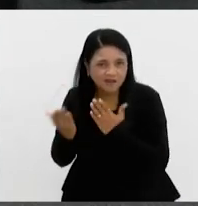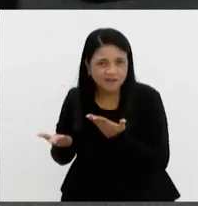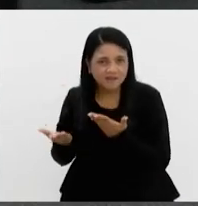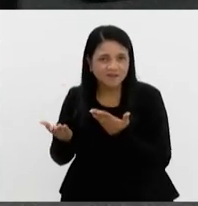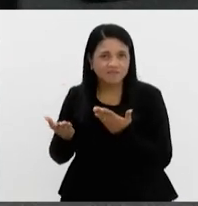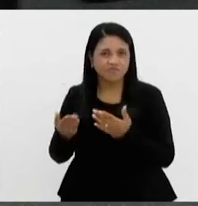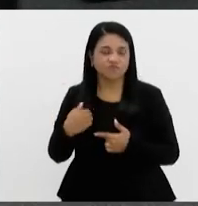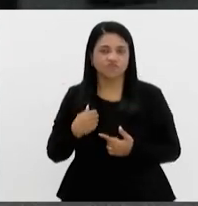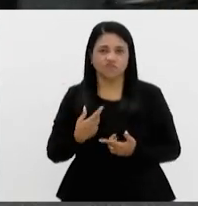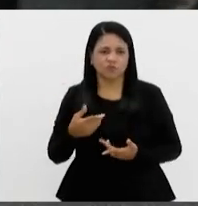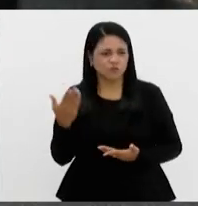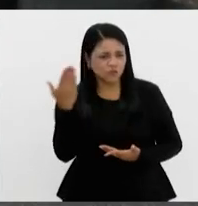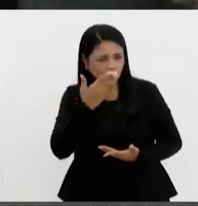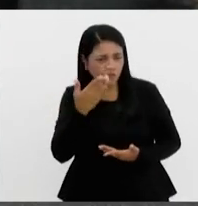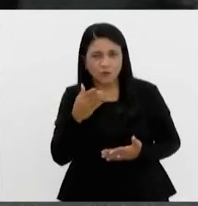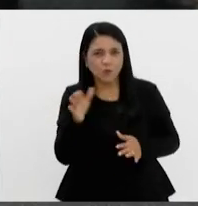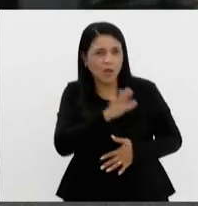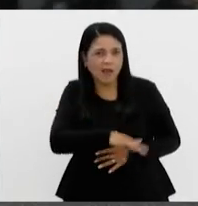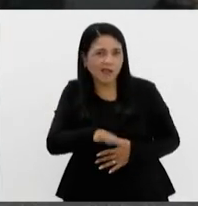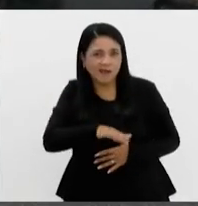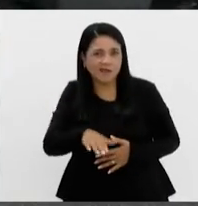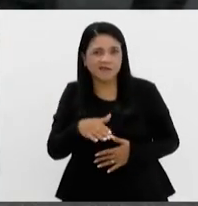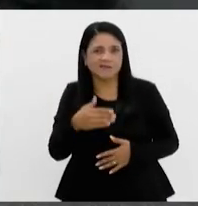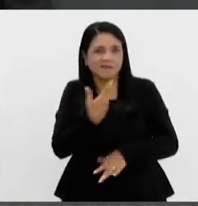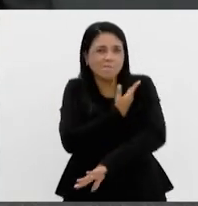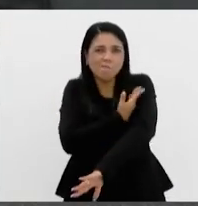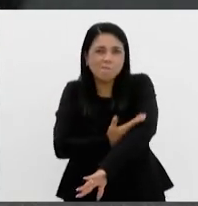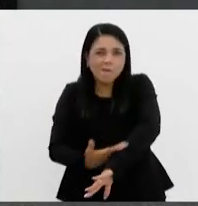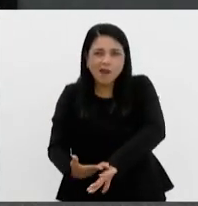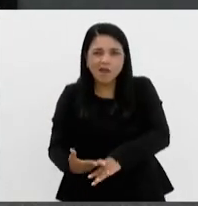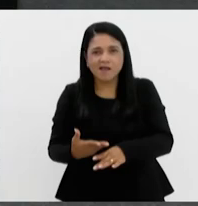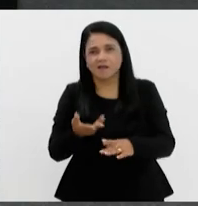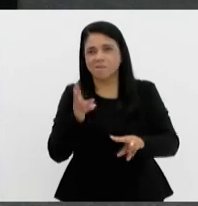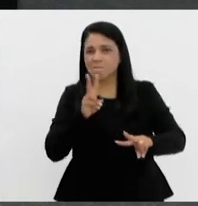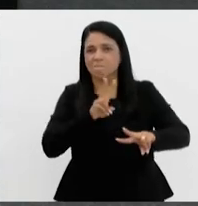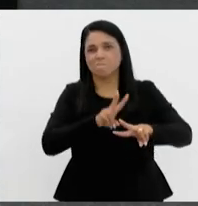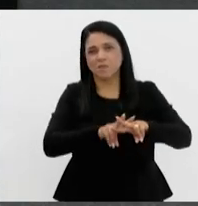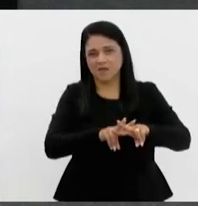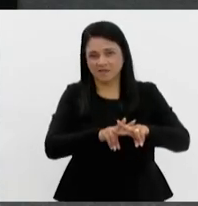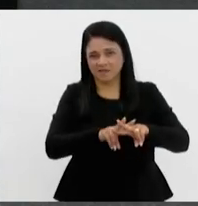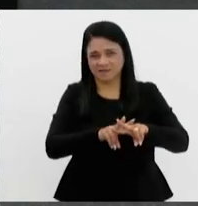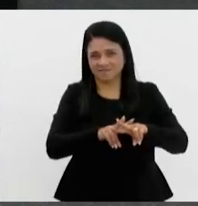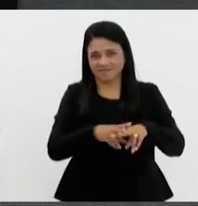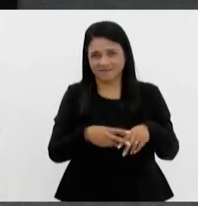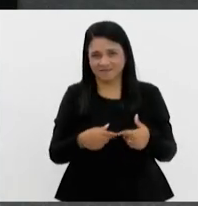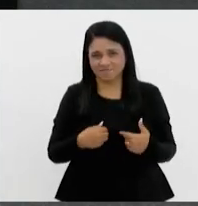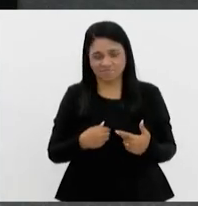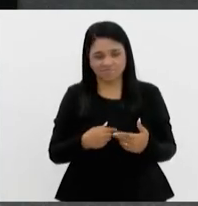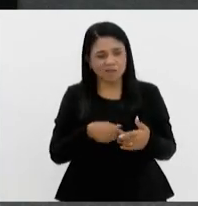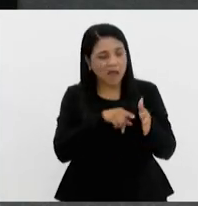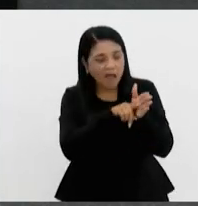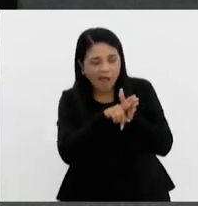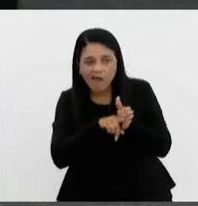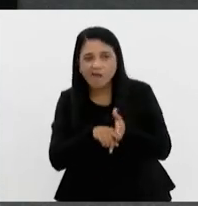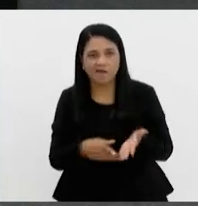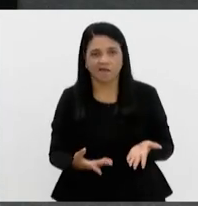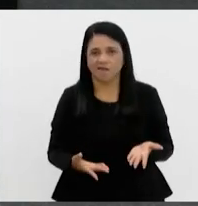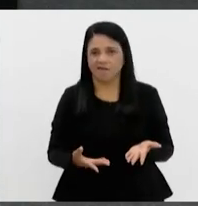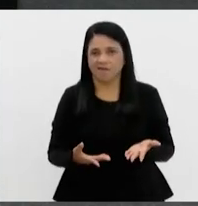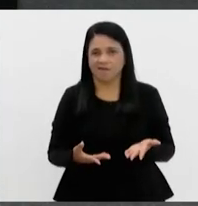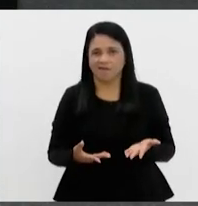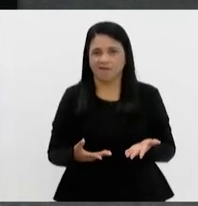nenhuma criança branca da Zona Sul sendo apreendida no processo para qualquer averiguação. E nós